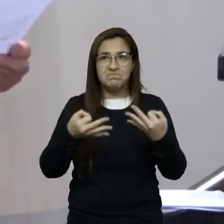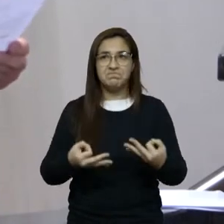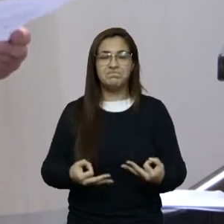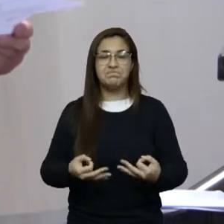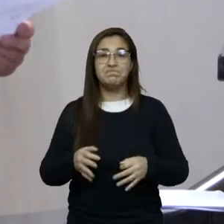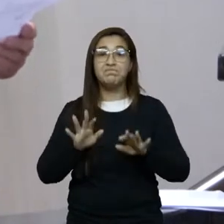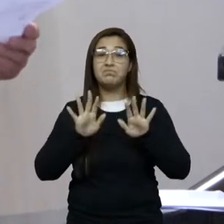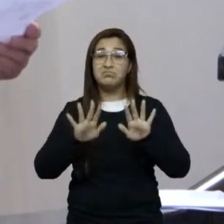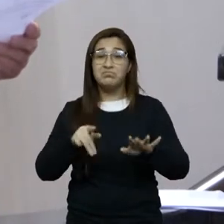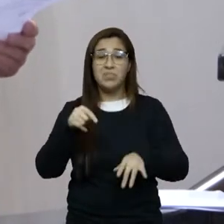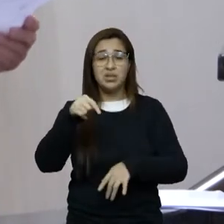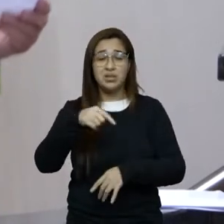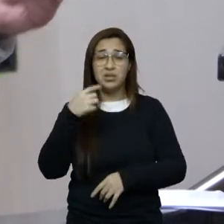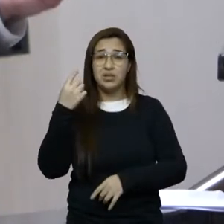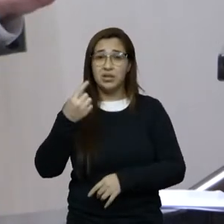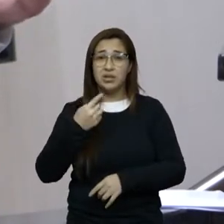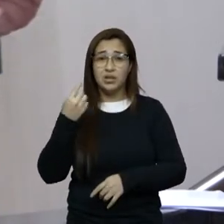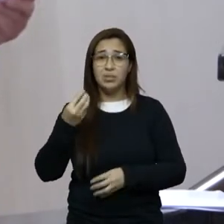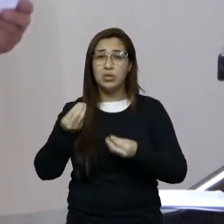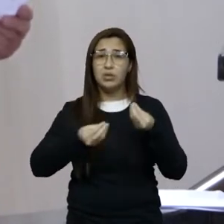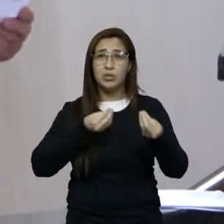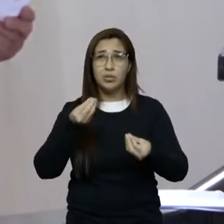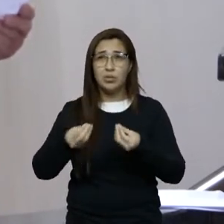é mas nenhum Deputado quando